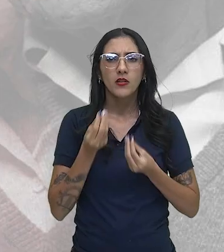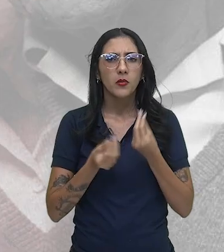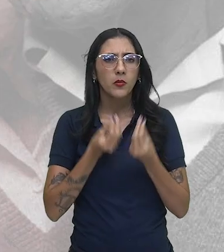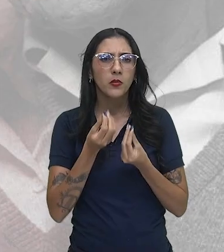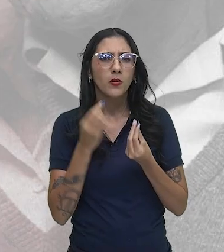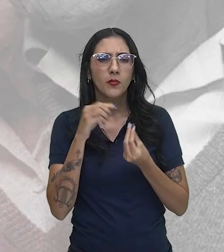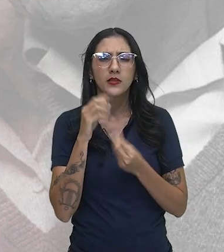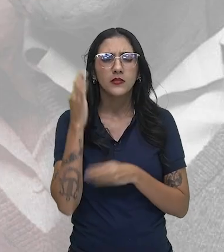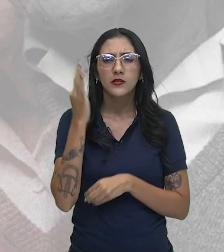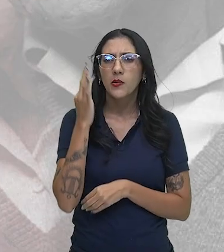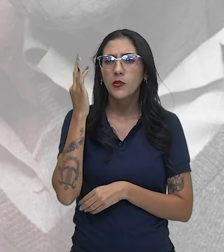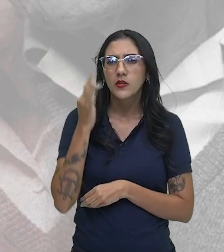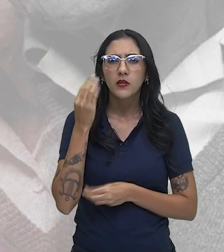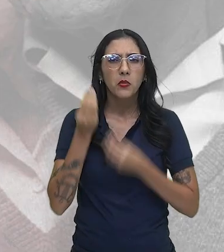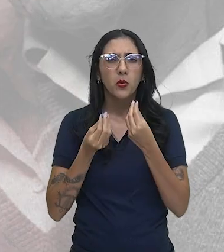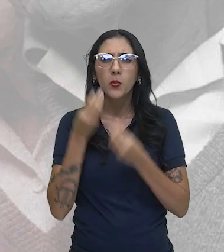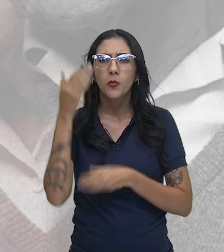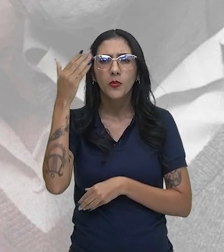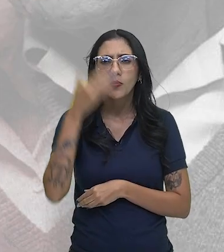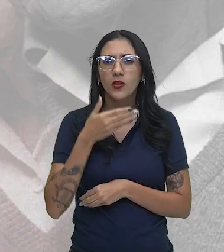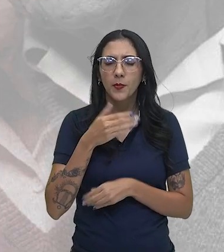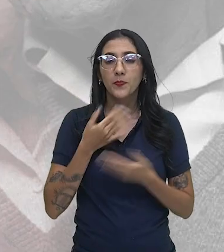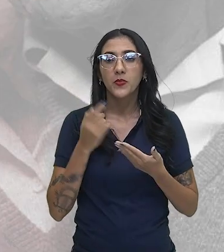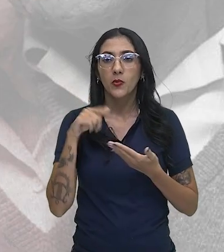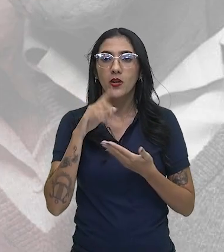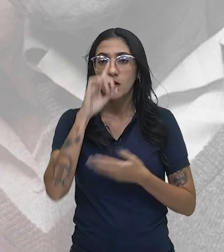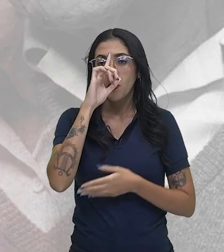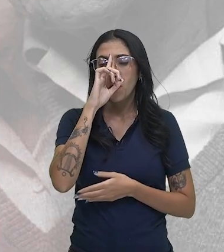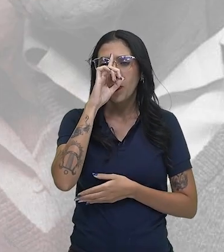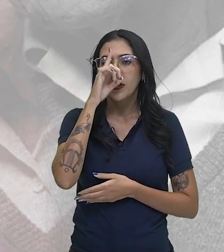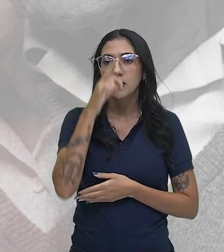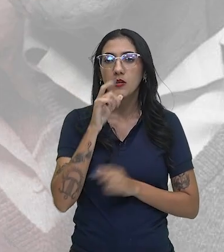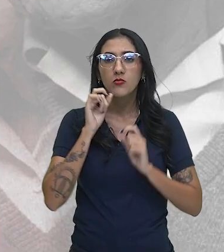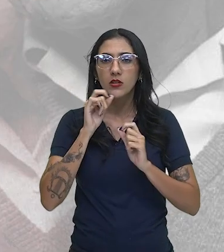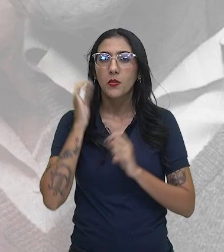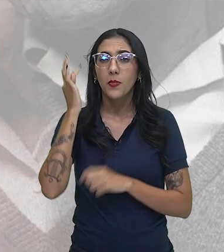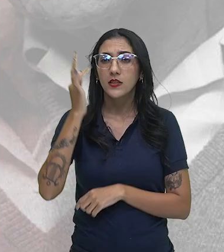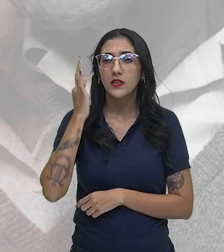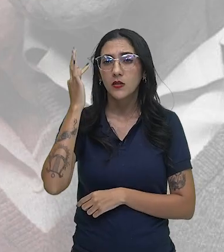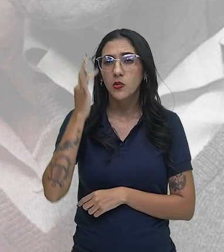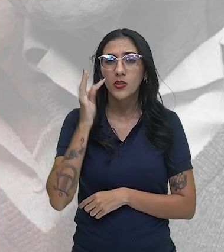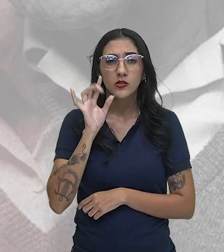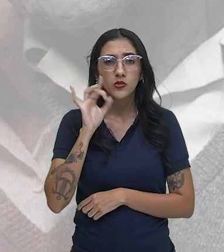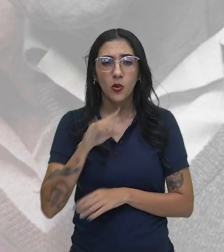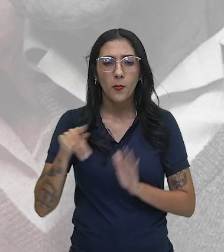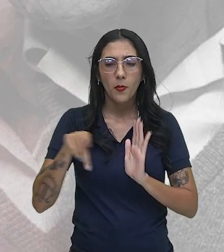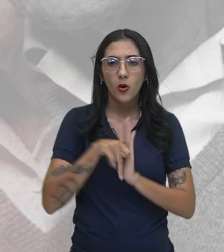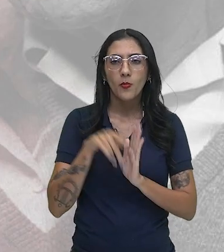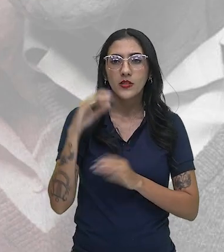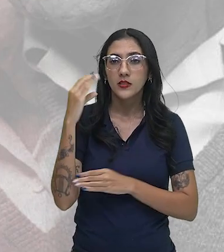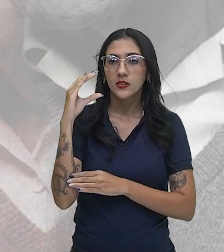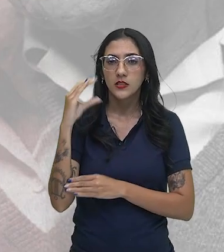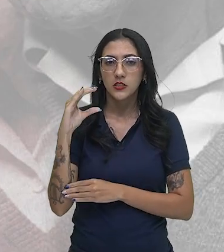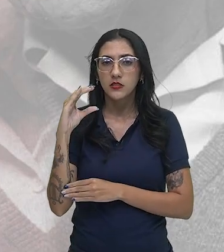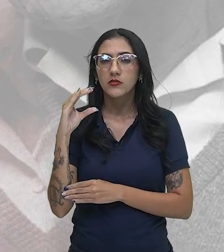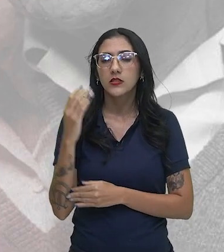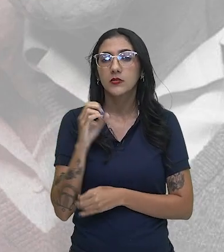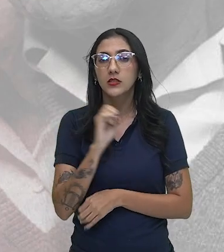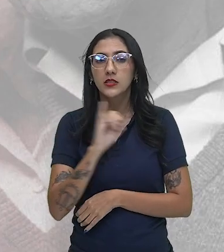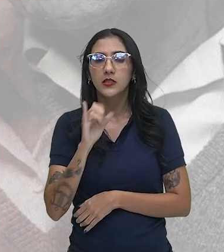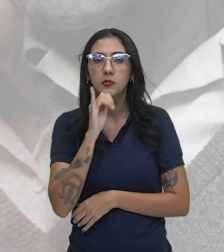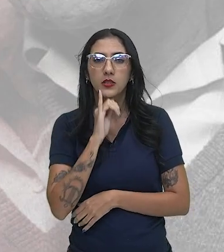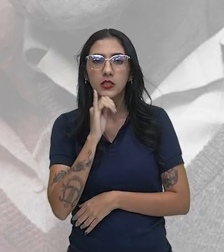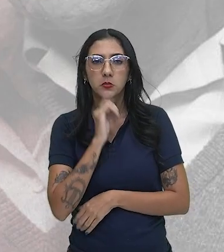teoria, que ela é baseada, né, na ideia de uma teoria que só pode ser considerada científica se houver